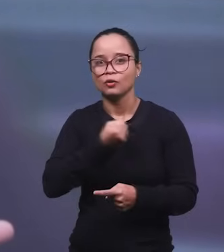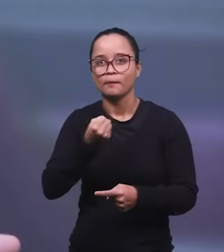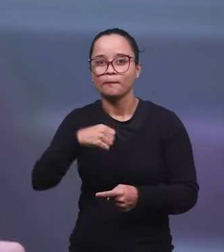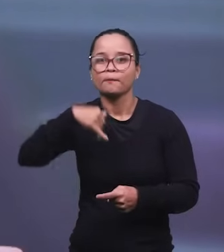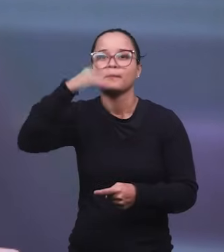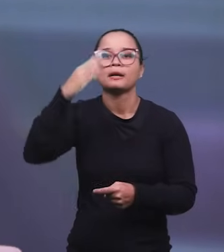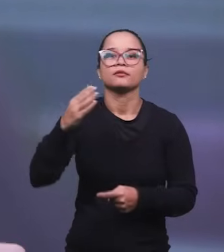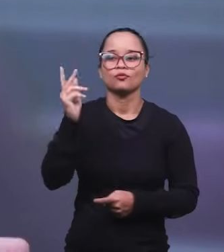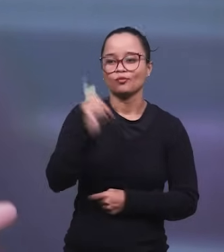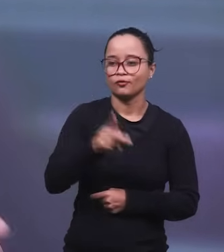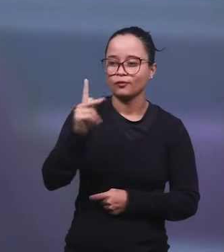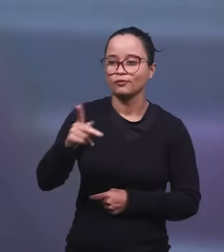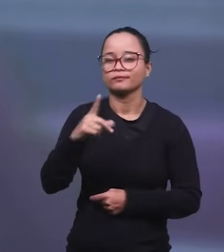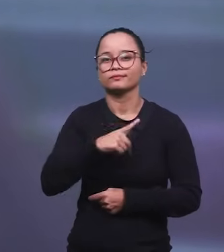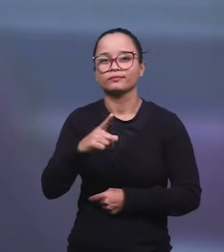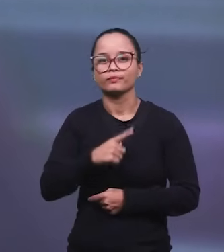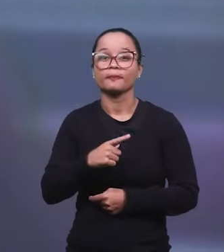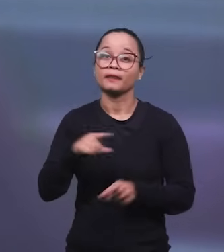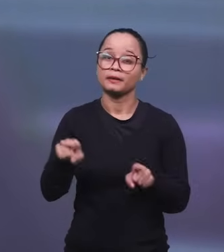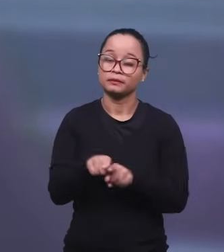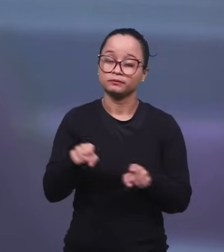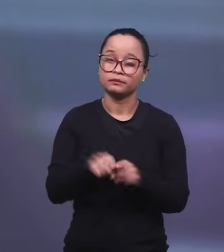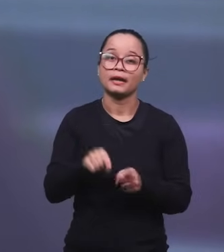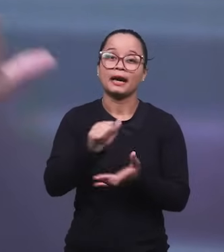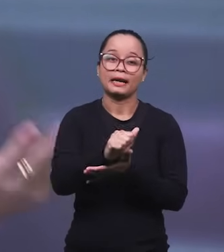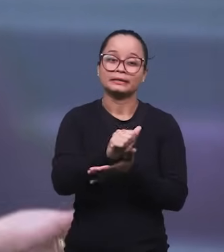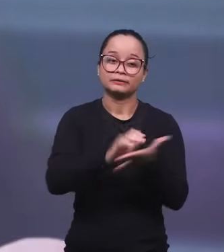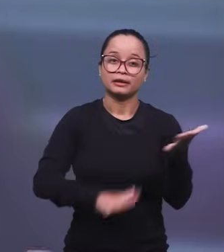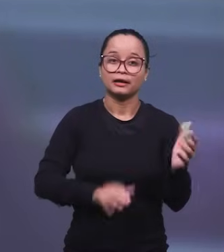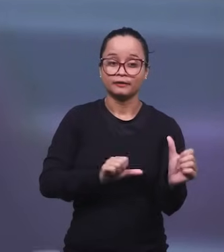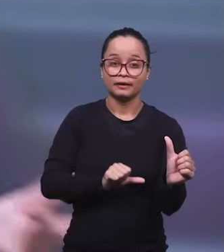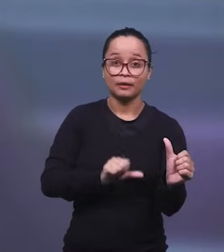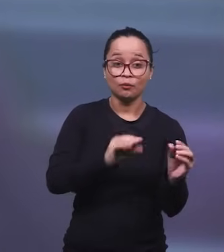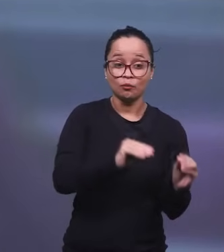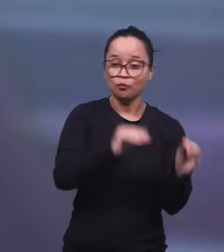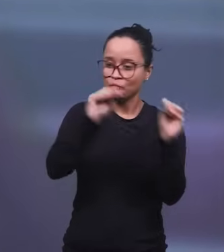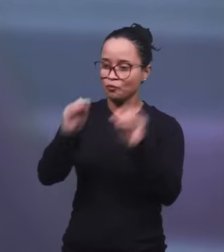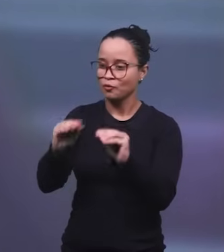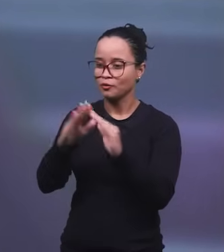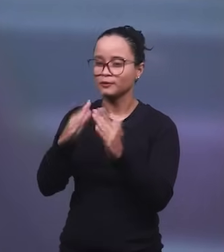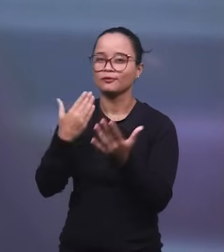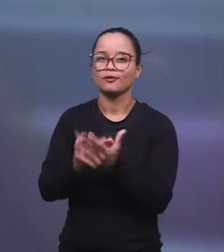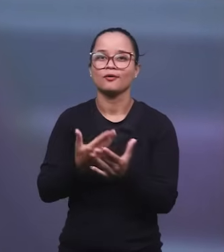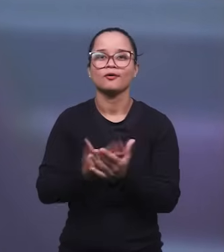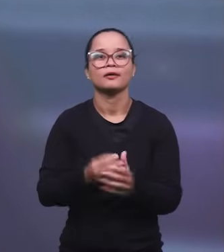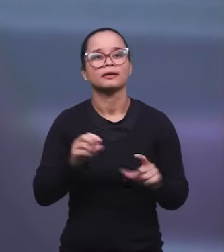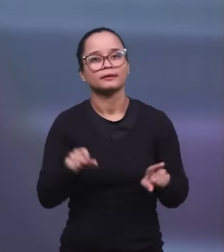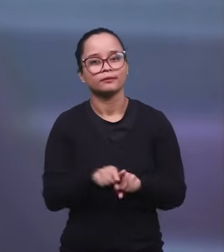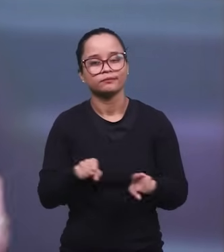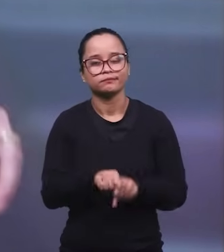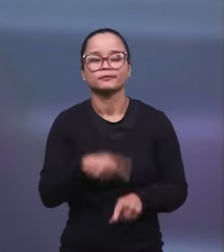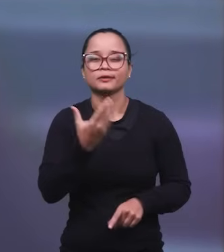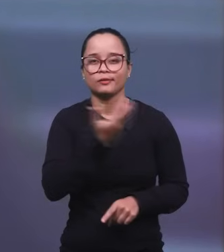de atividades, a mudança da escola, a mudança do coleguinha, a própria estrutura